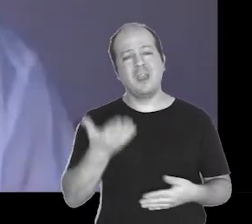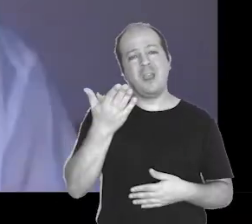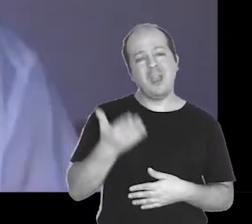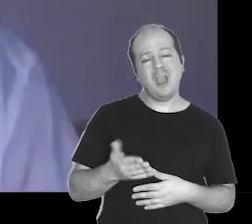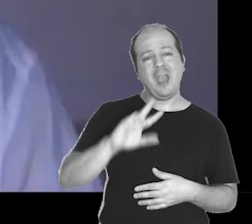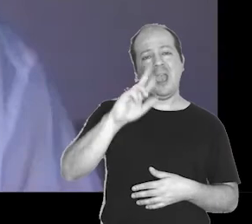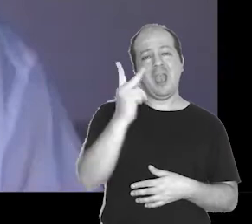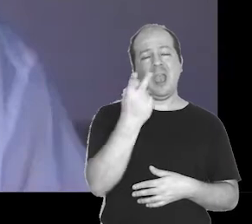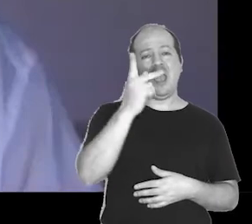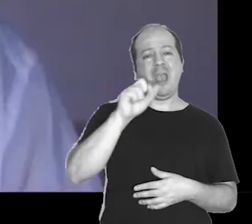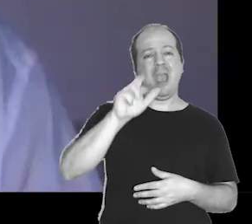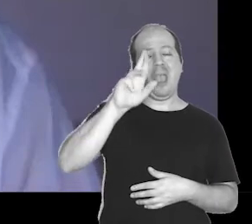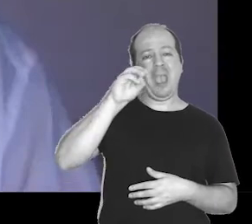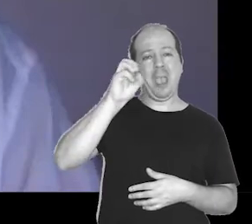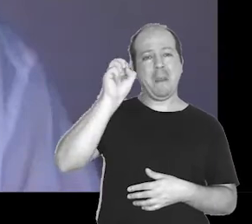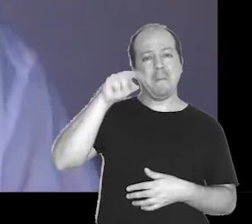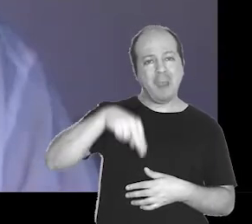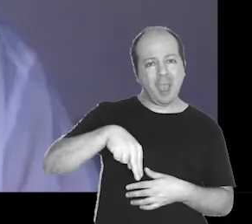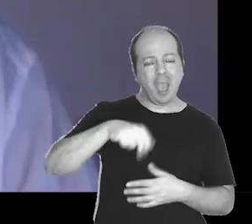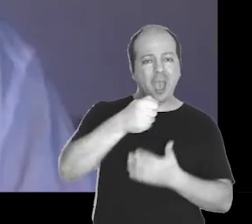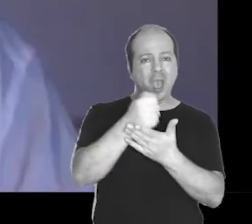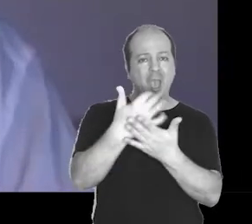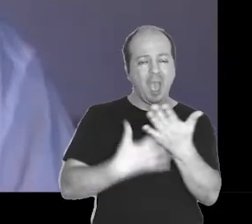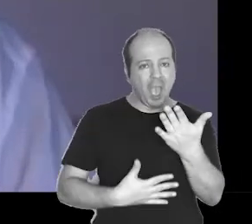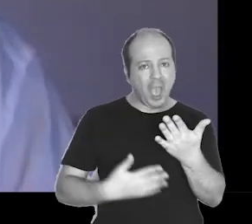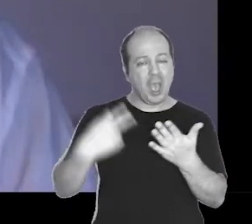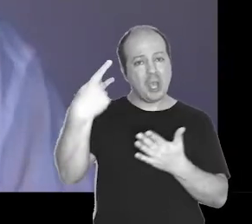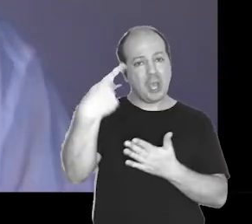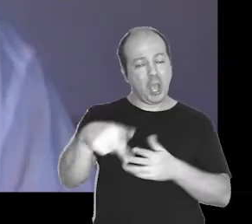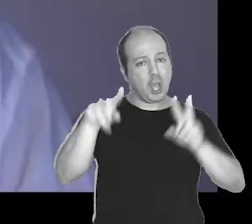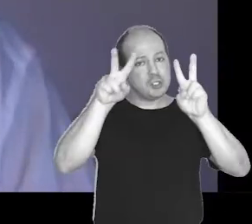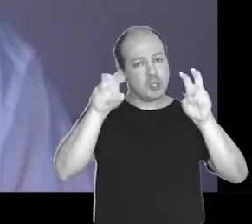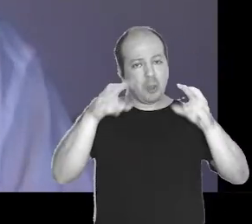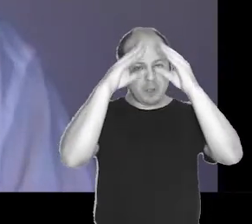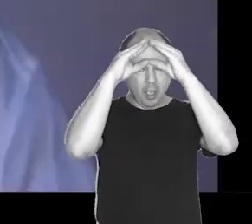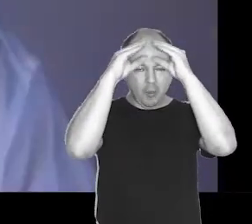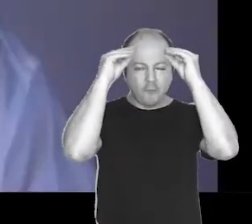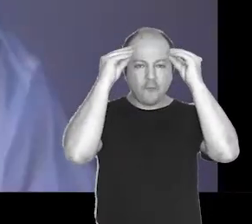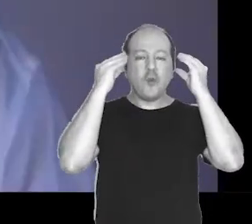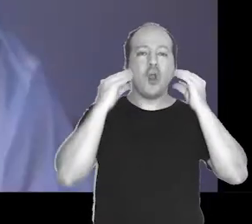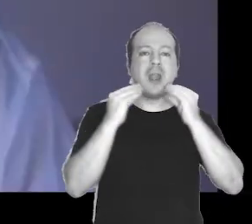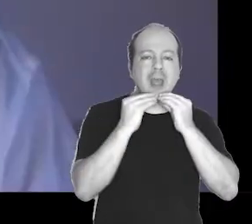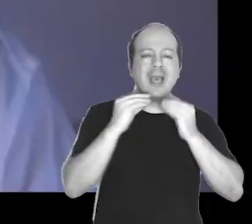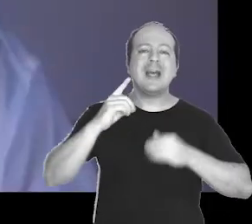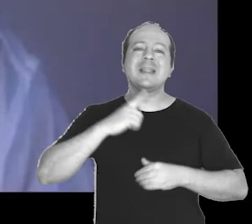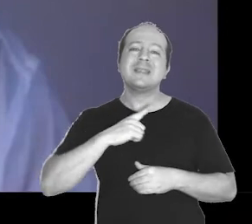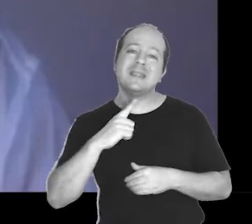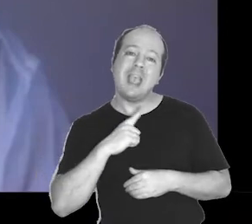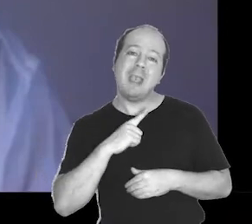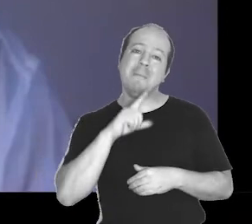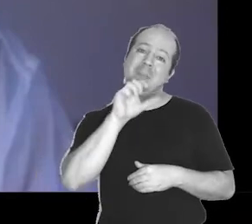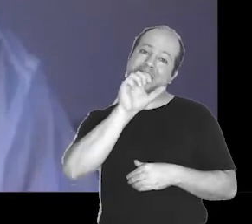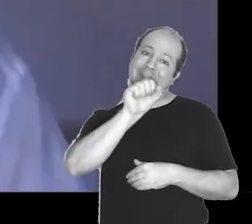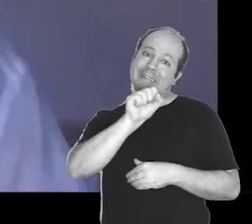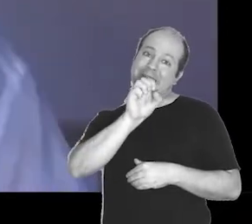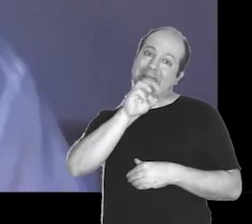Hermann Struck, o folheto sobre Leonardo da Vinci é uma produção semificcional.